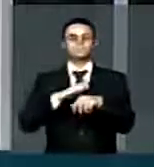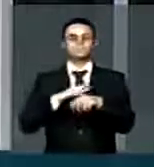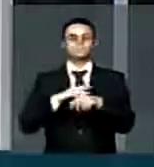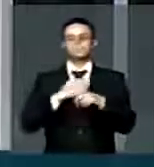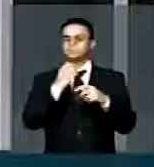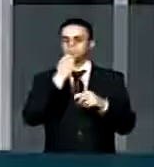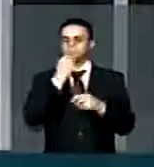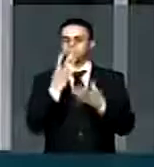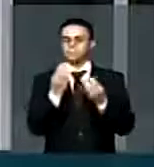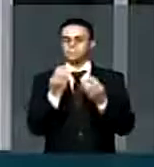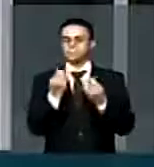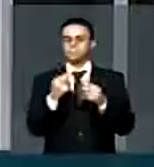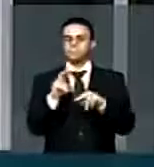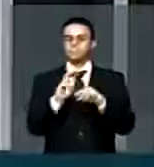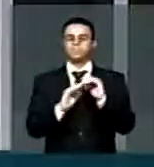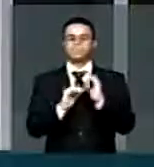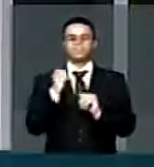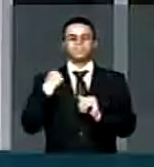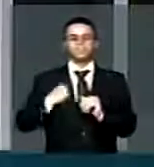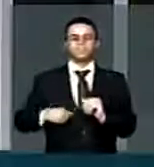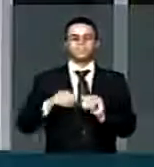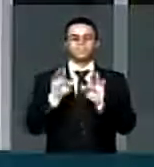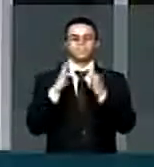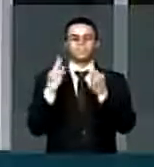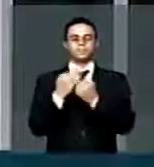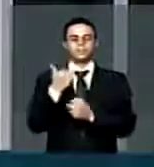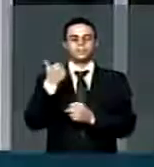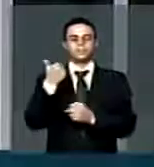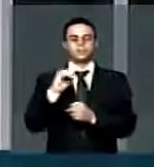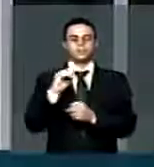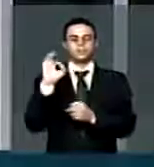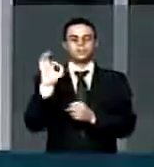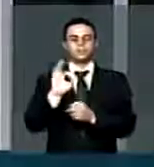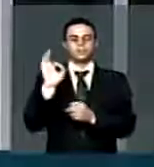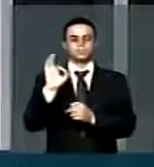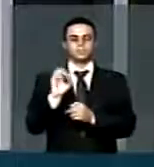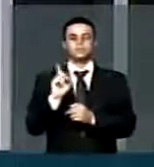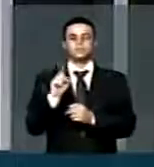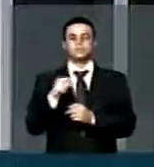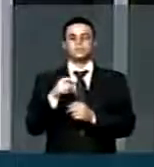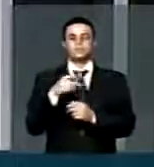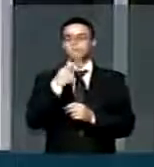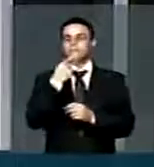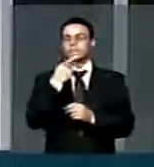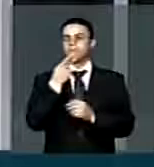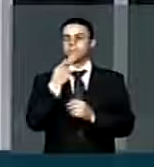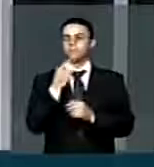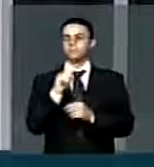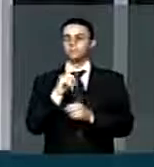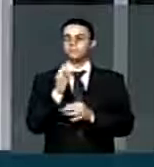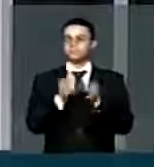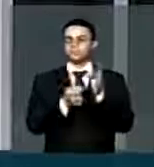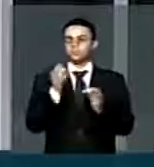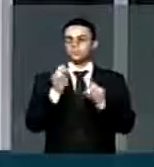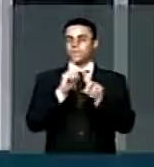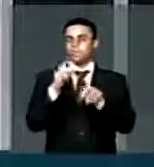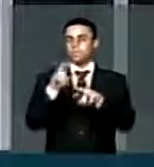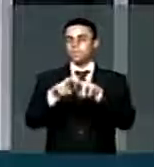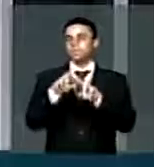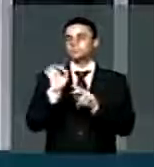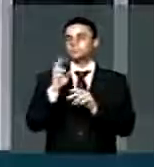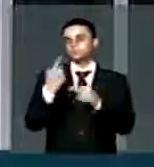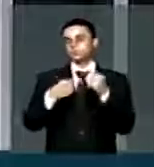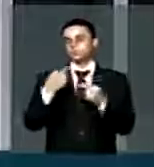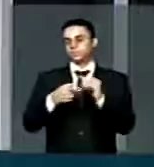em relação ao Bolsa Família de 10%. Isso se justifica não só por conta do debate